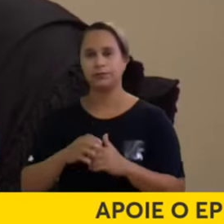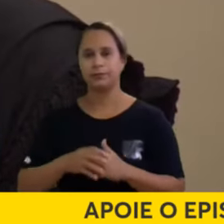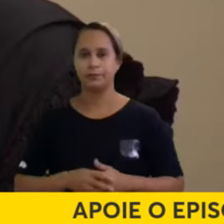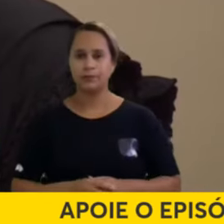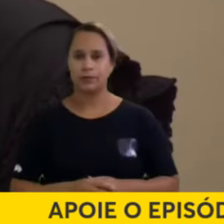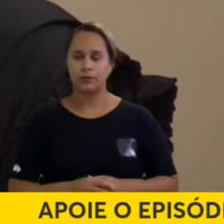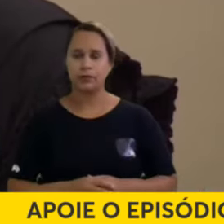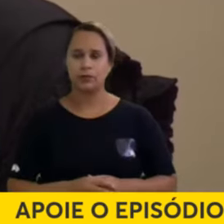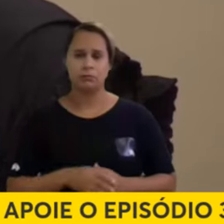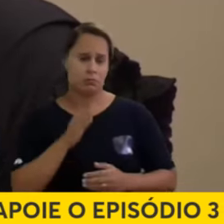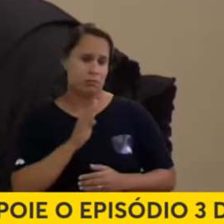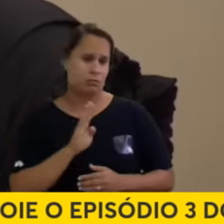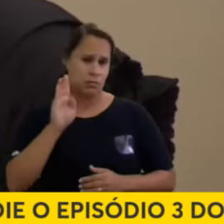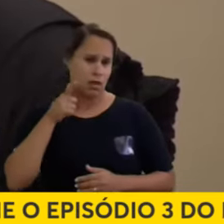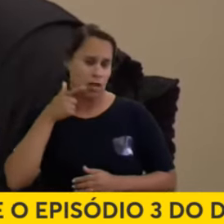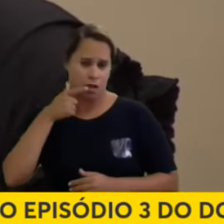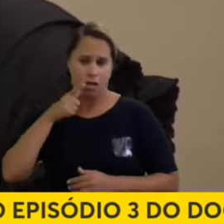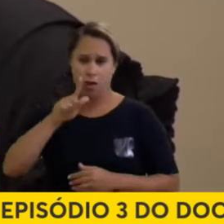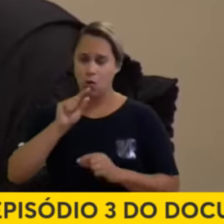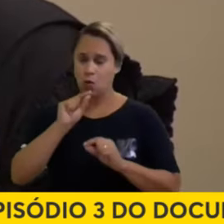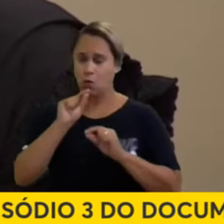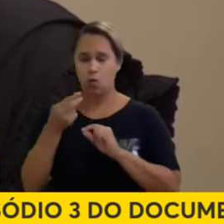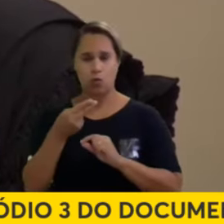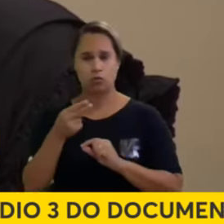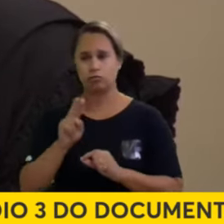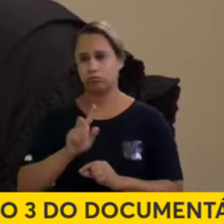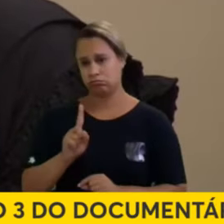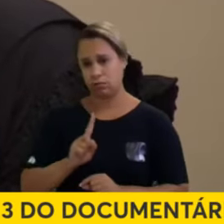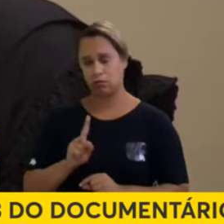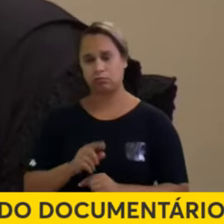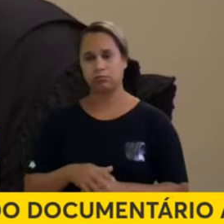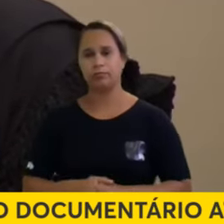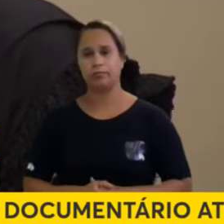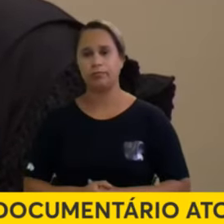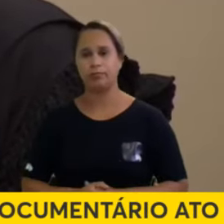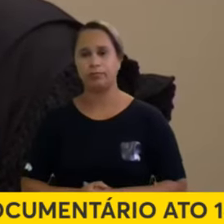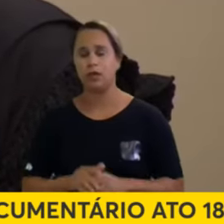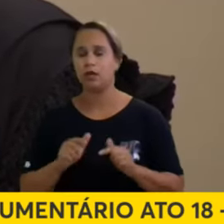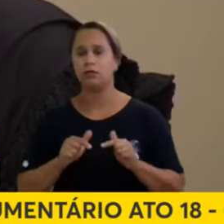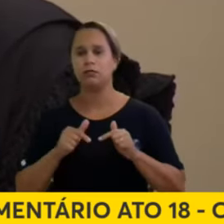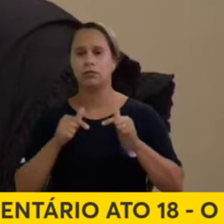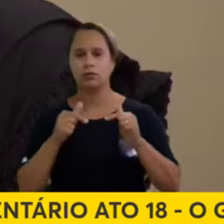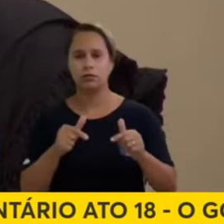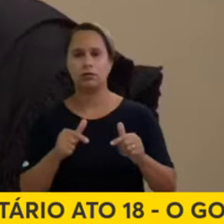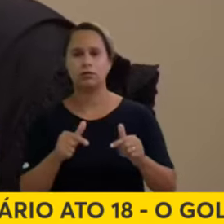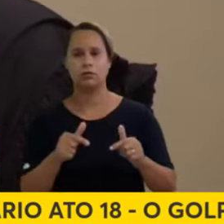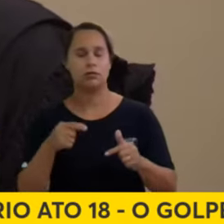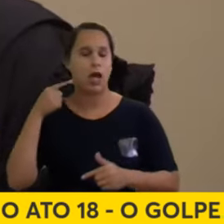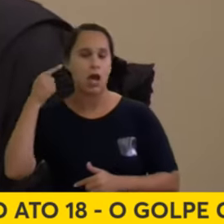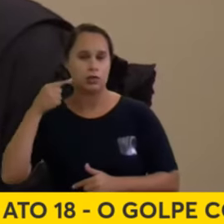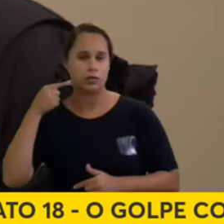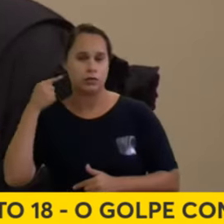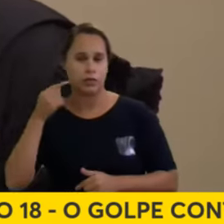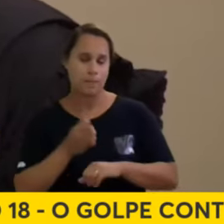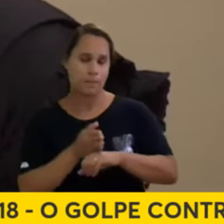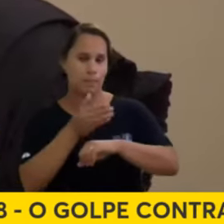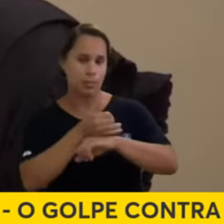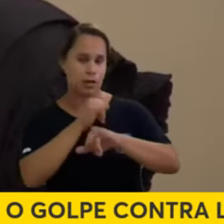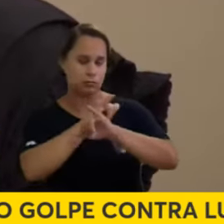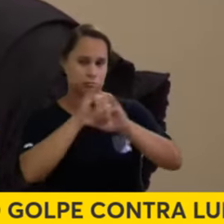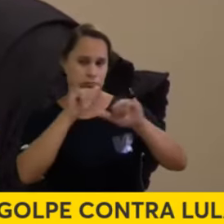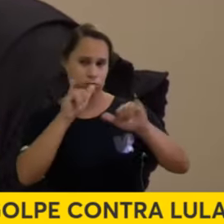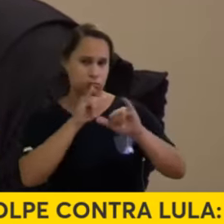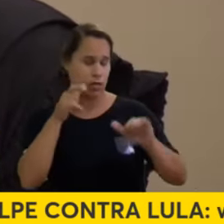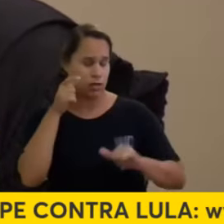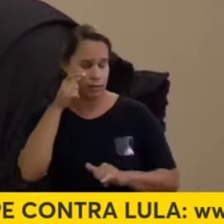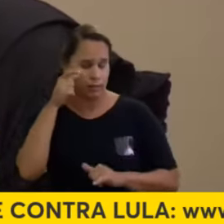eleitos ou não relacionados ao processo eleitoral a atuação dos Advogados nessa pré-campanha é mais do que interesse partidário